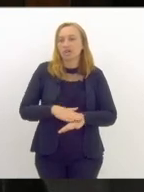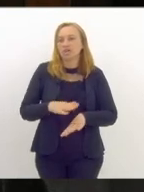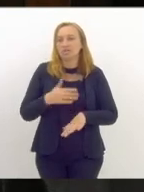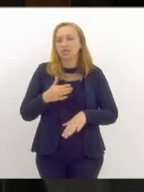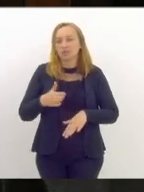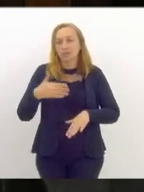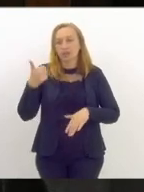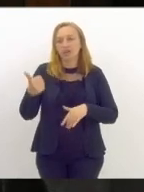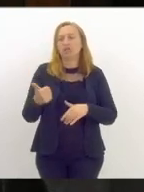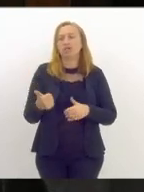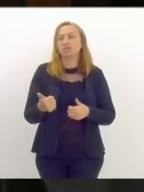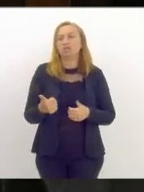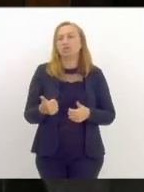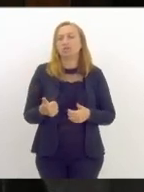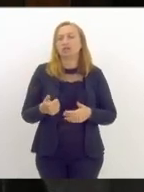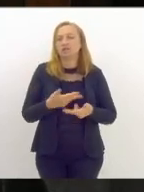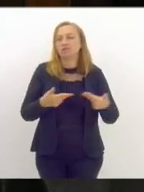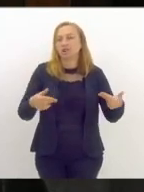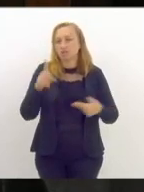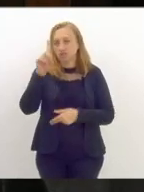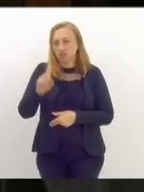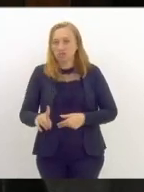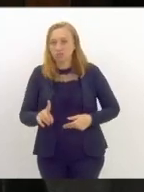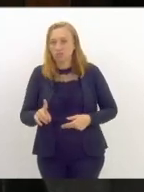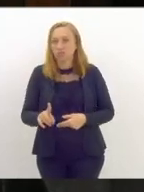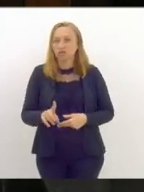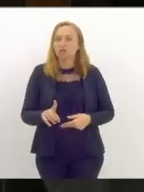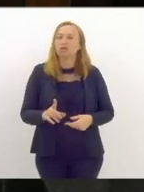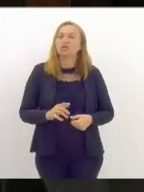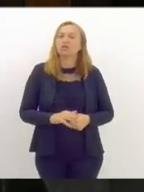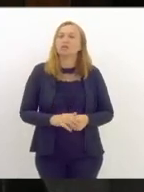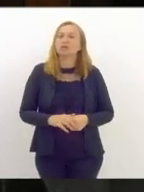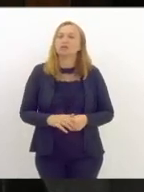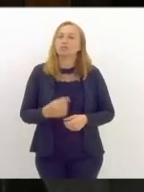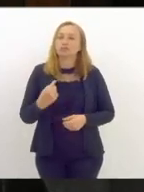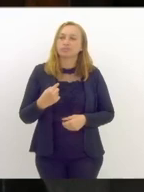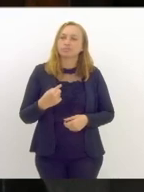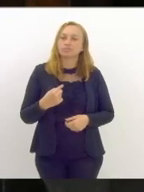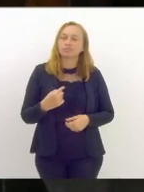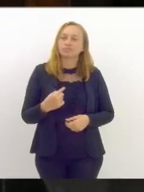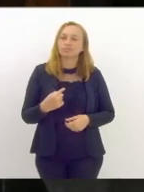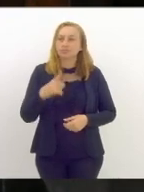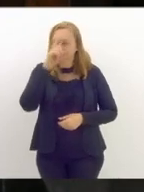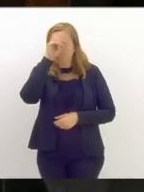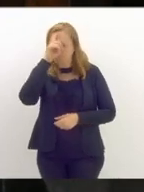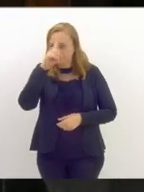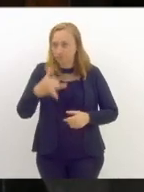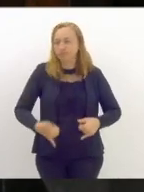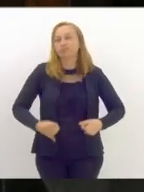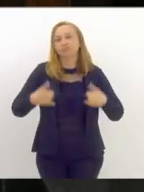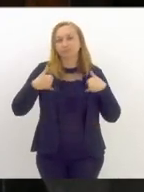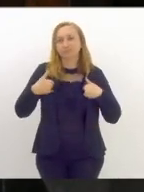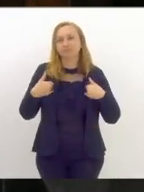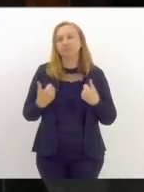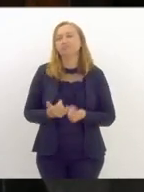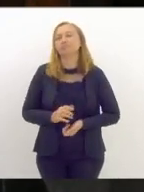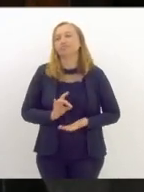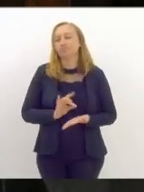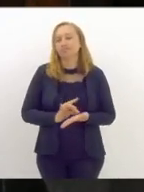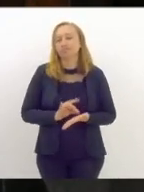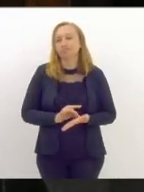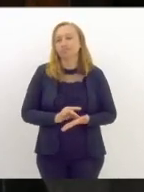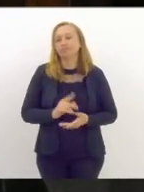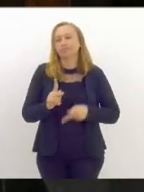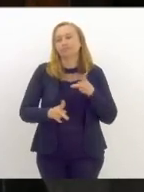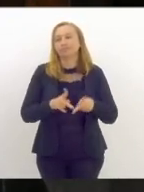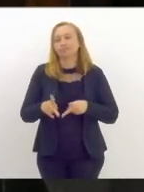aqui presentes, que dirigem hoje os hospitais, que são verdadeiros orgulhos para o